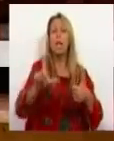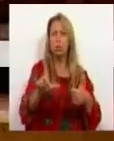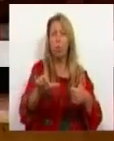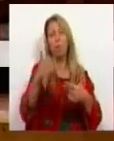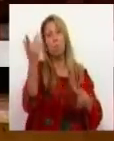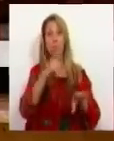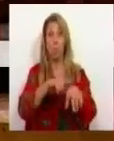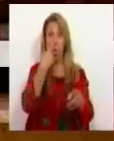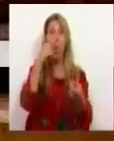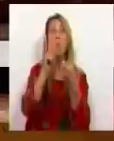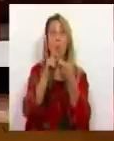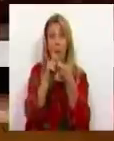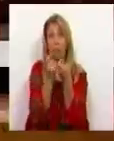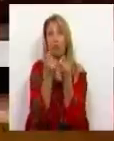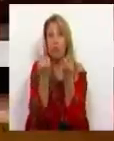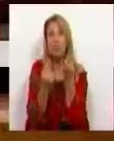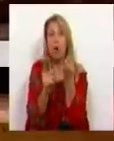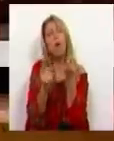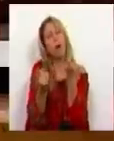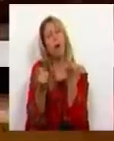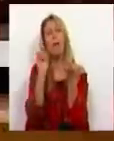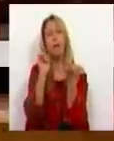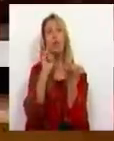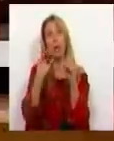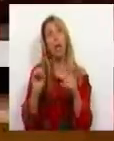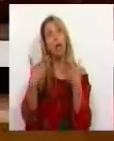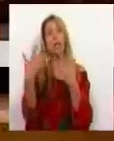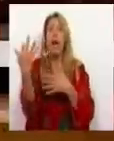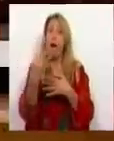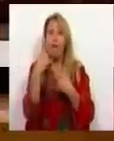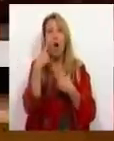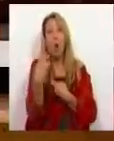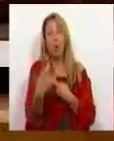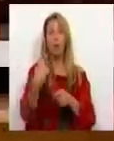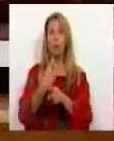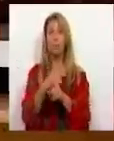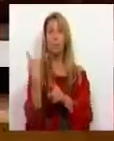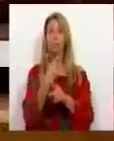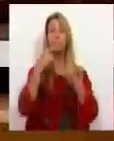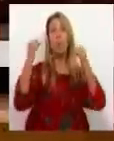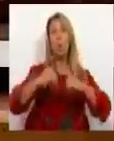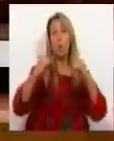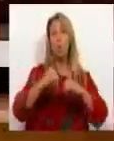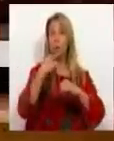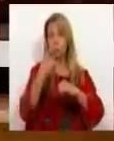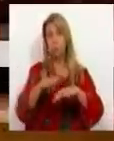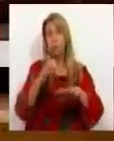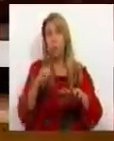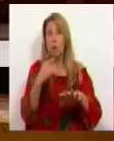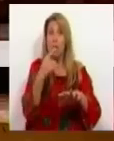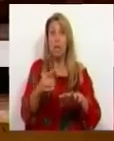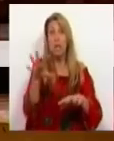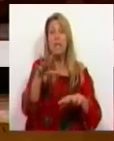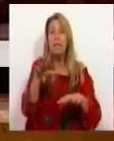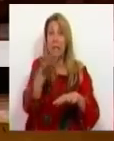breve, há que reconhecer a pertinência da iniciativa e mesmo a nossa concordância com a classificação de uma situação de caos